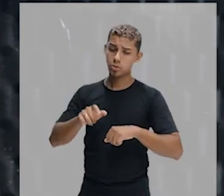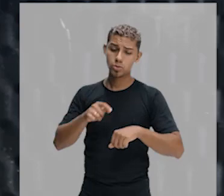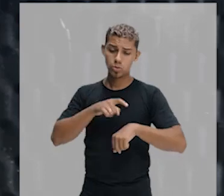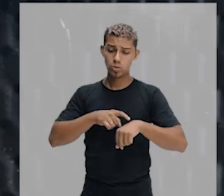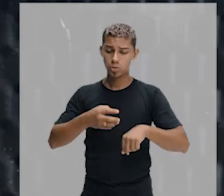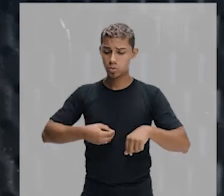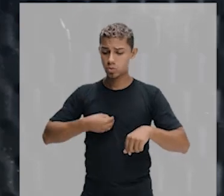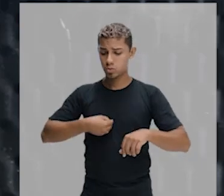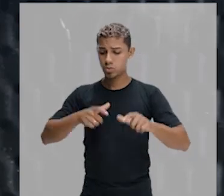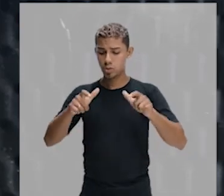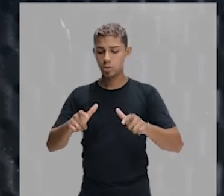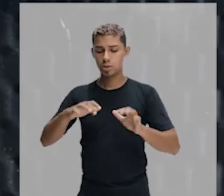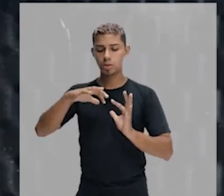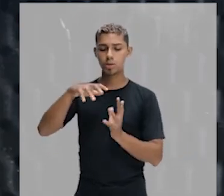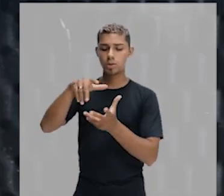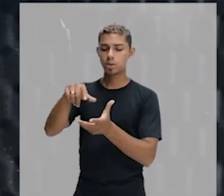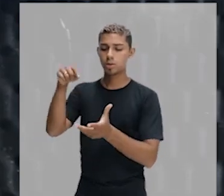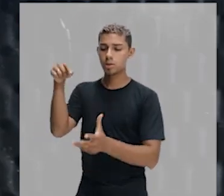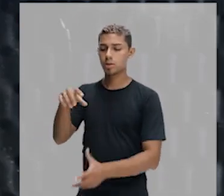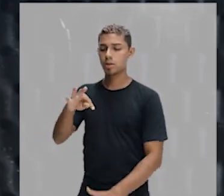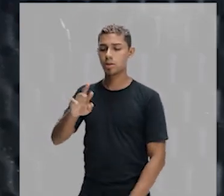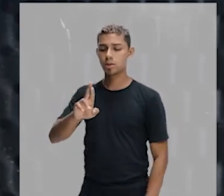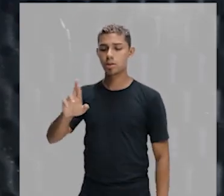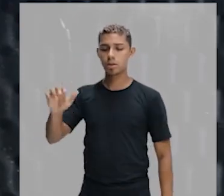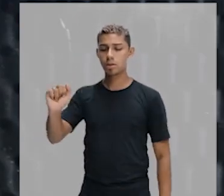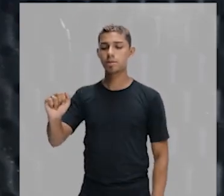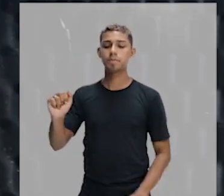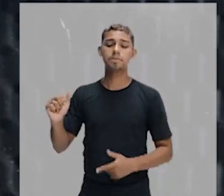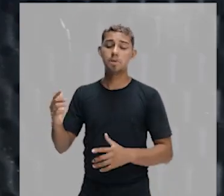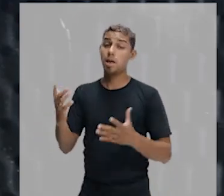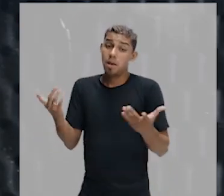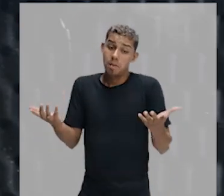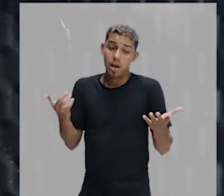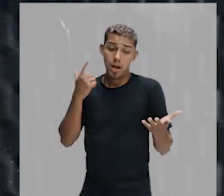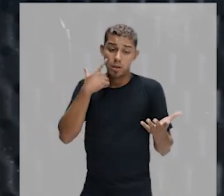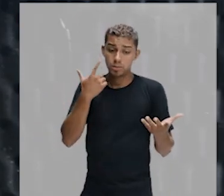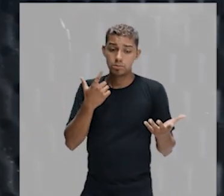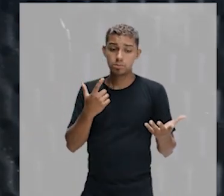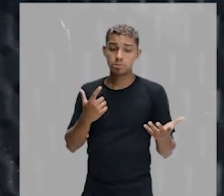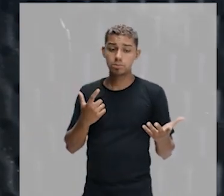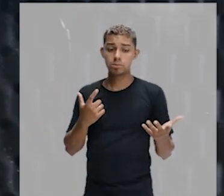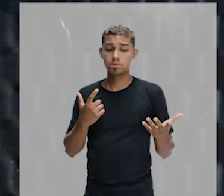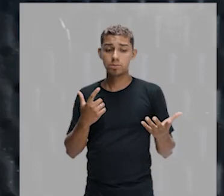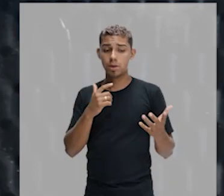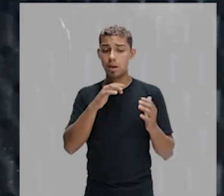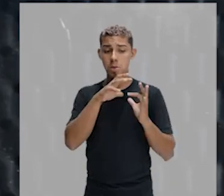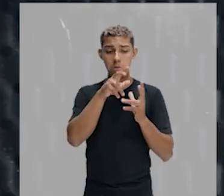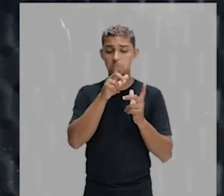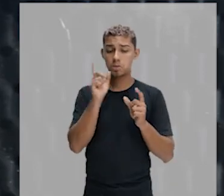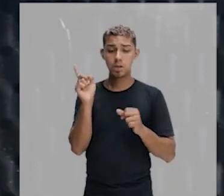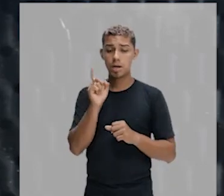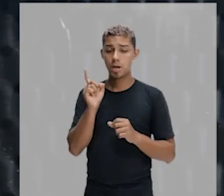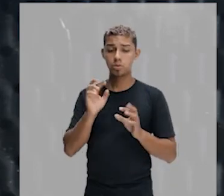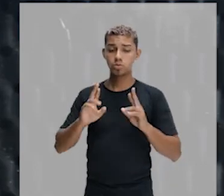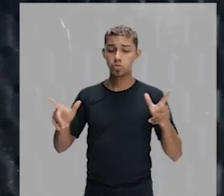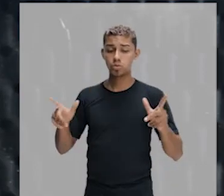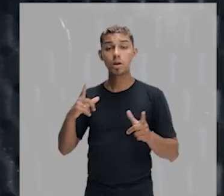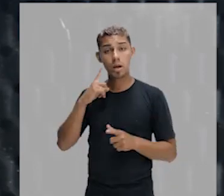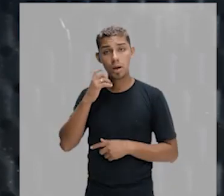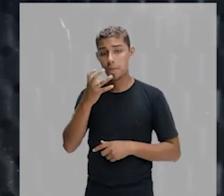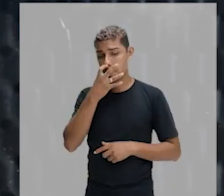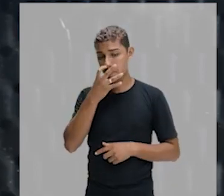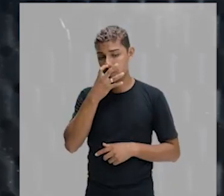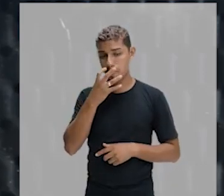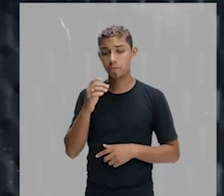as estrelas, já os planetas não, eles não seguem esse movimento, certo? Eles não fazem esse mesmo movimento. Então foi observado isso, por isso que era chamado de